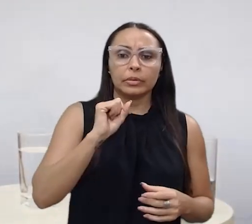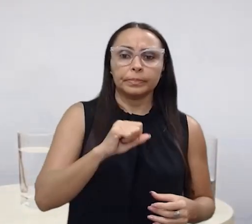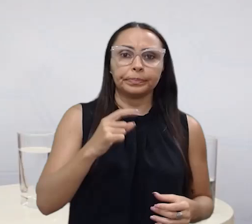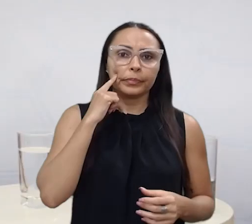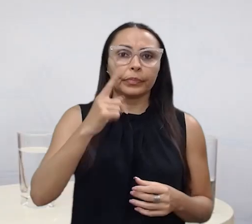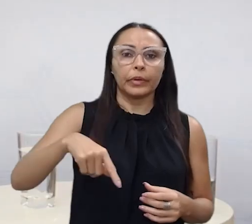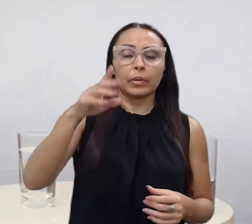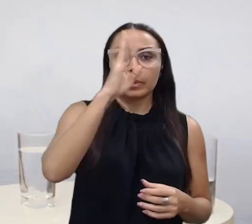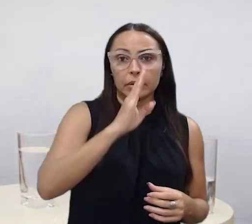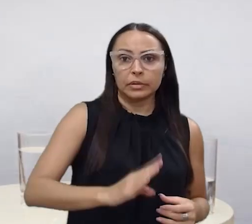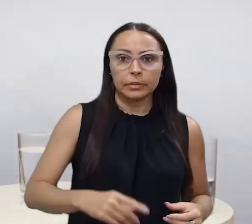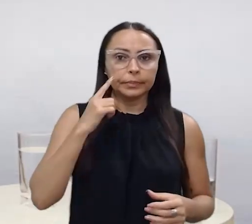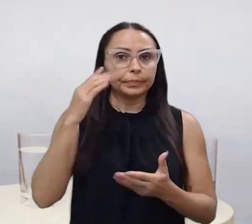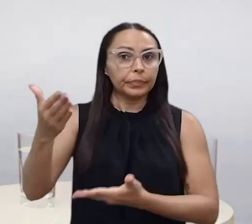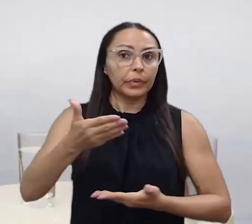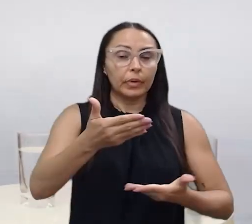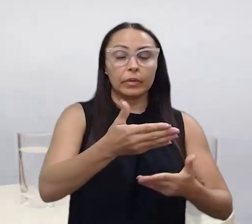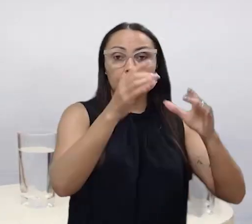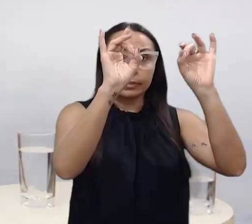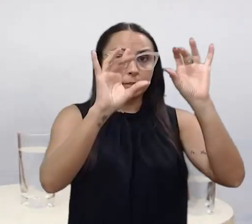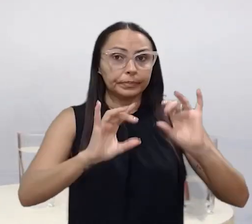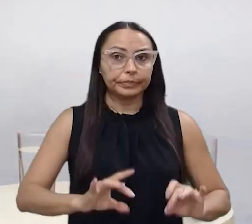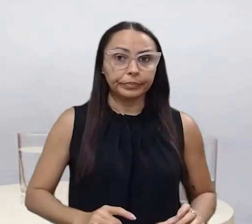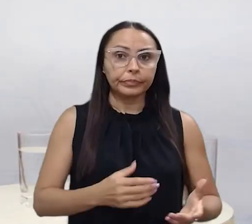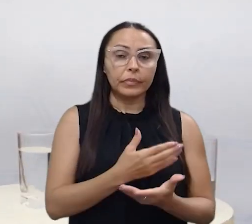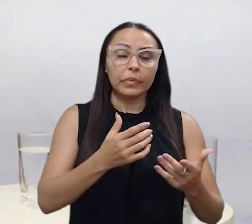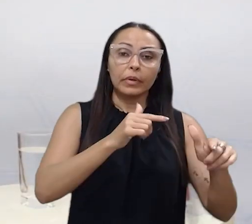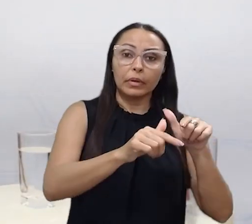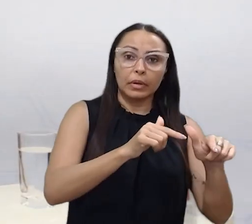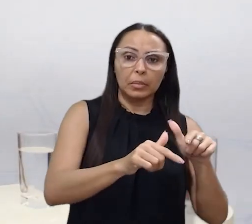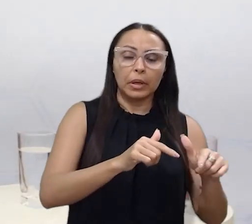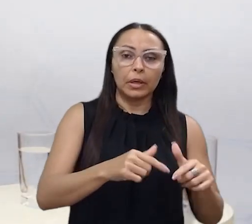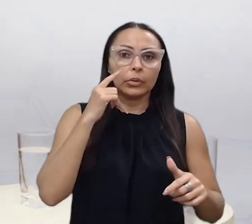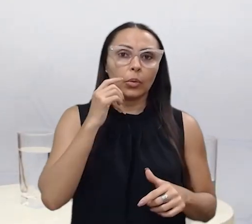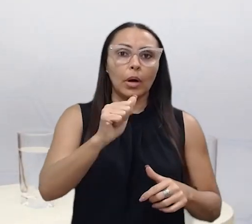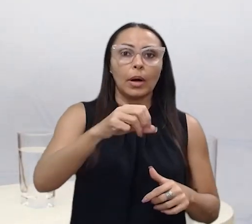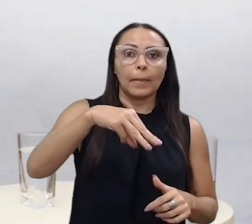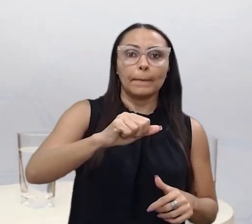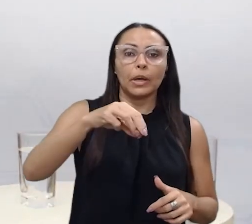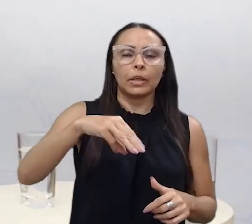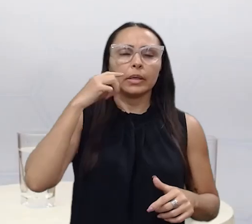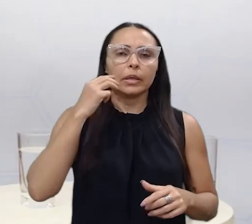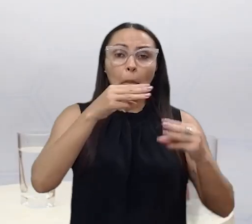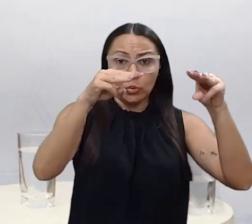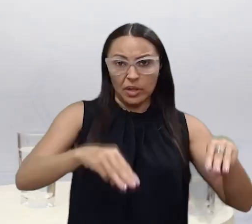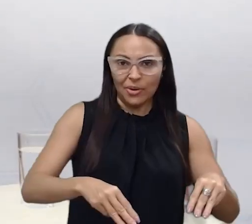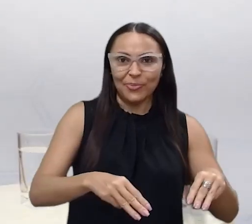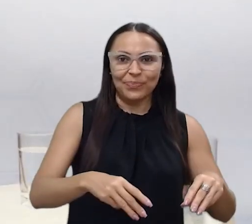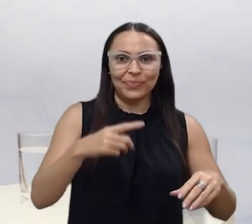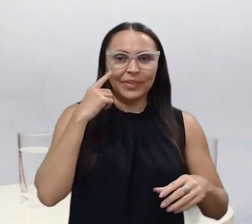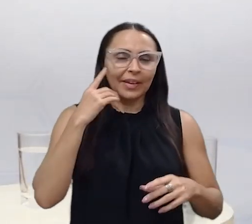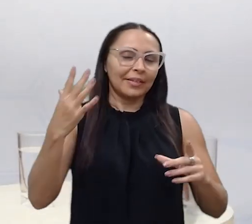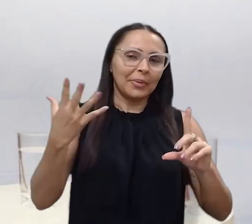design brasileiro, eu trouxe um convidado super especial, que inclusive trabalha no MAMAN, que é o Museu de